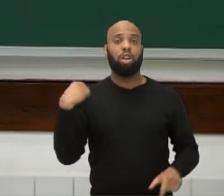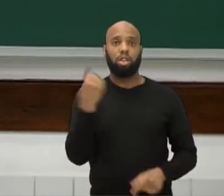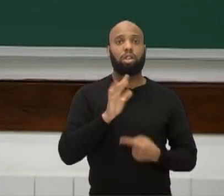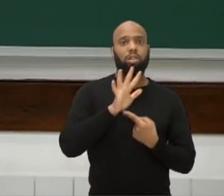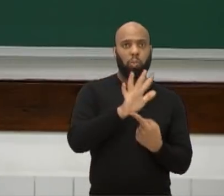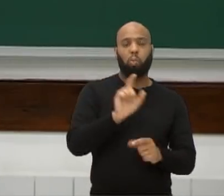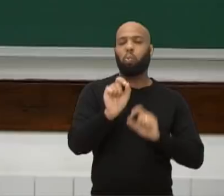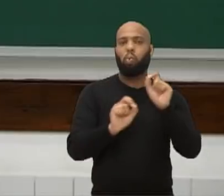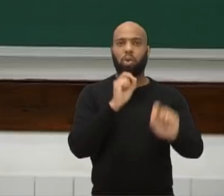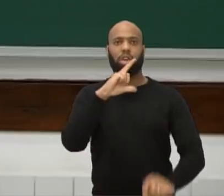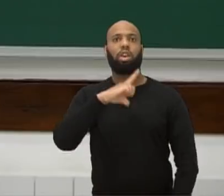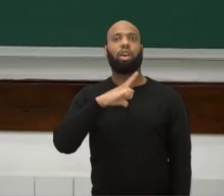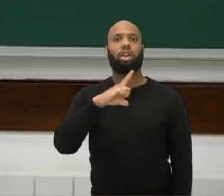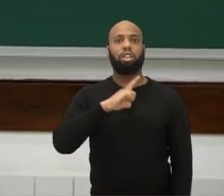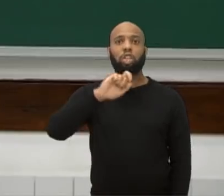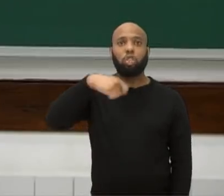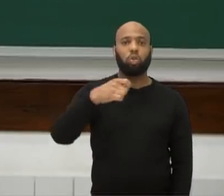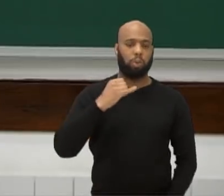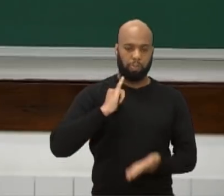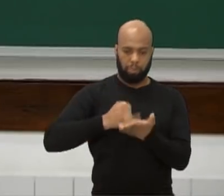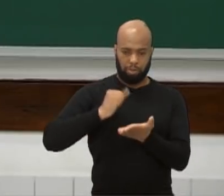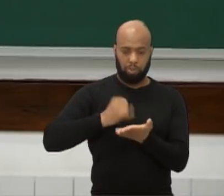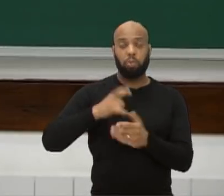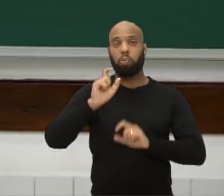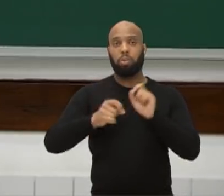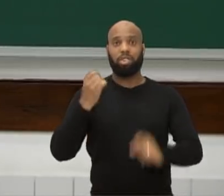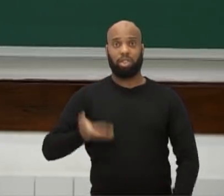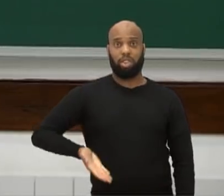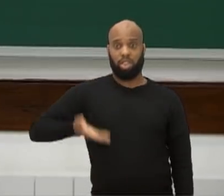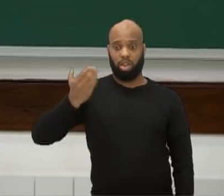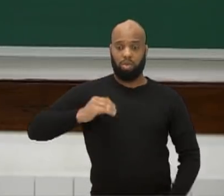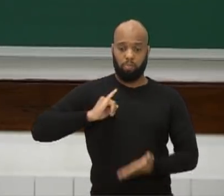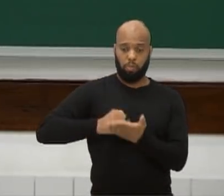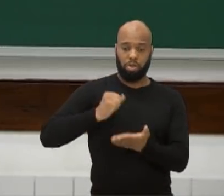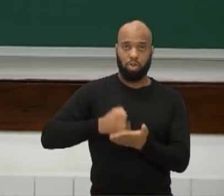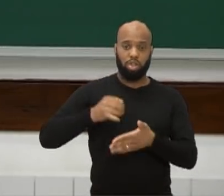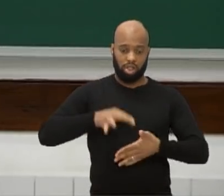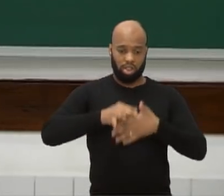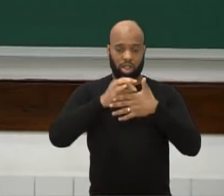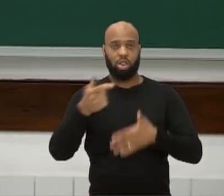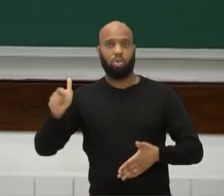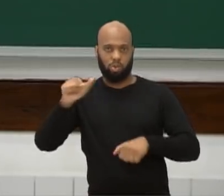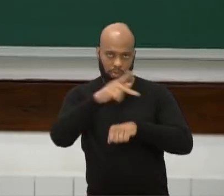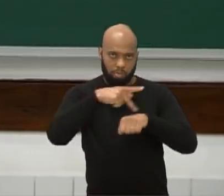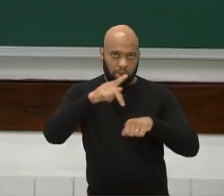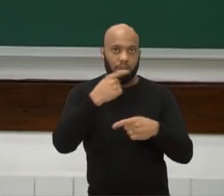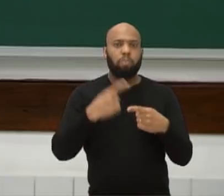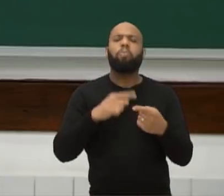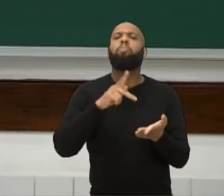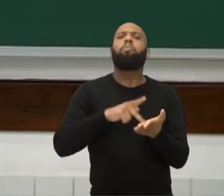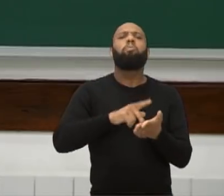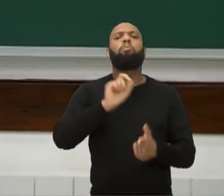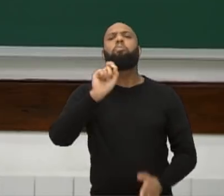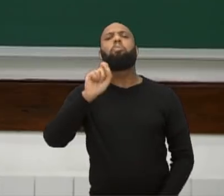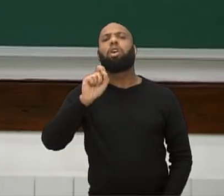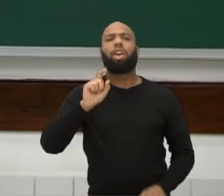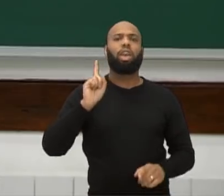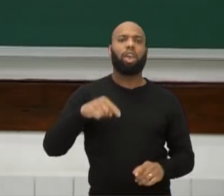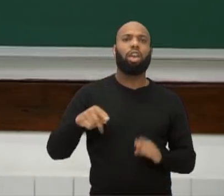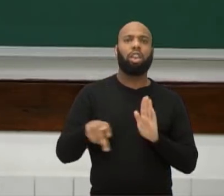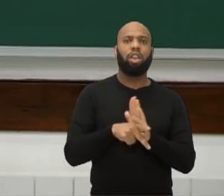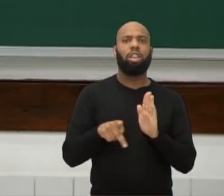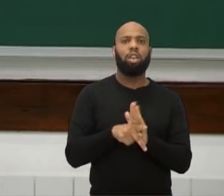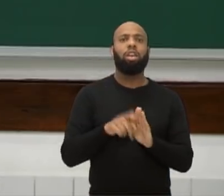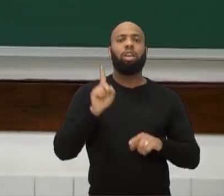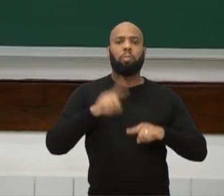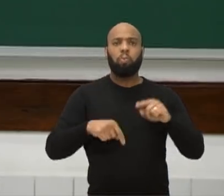destacamos, a questão do imposto, ou seja, aumentou o imposto sobre a carne estrangeira, o que na prática tornava então o